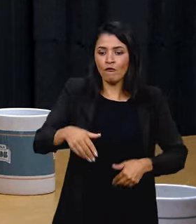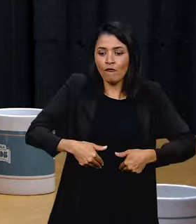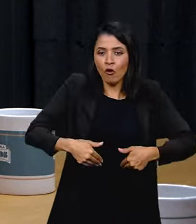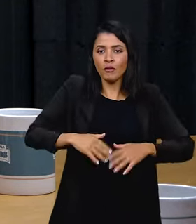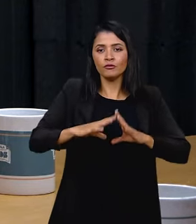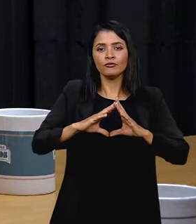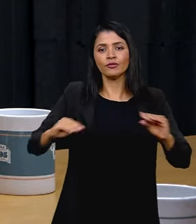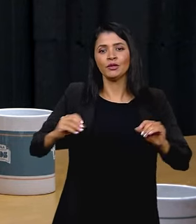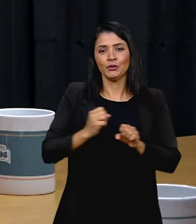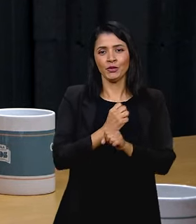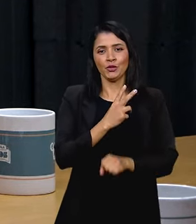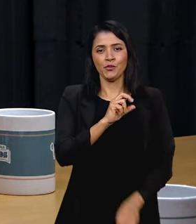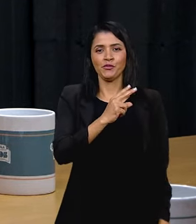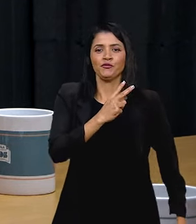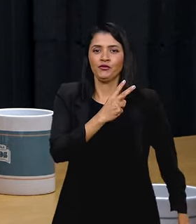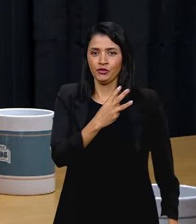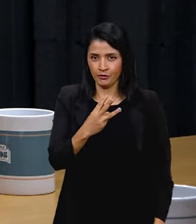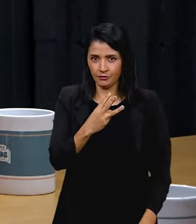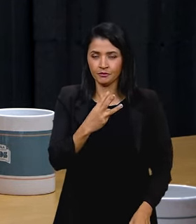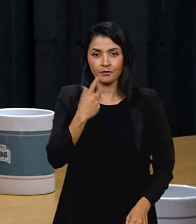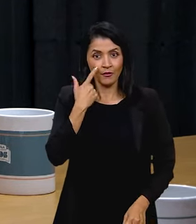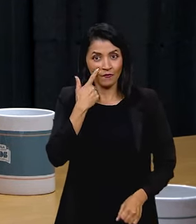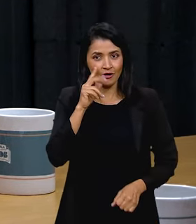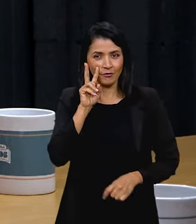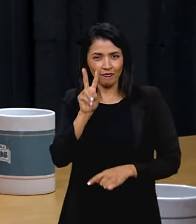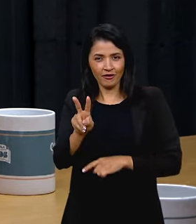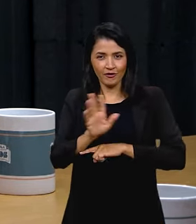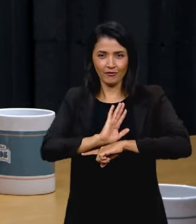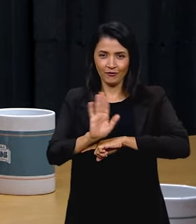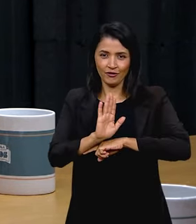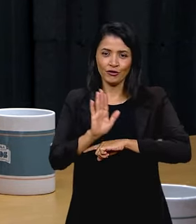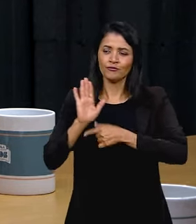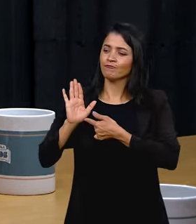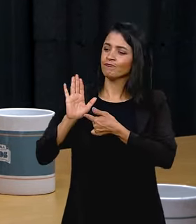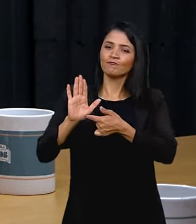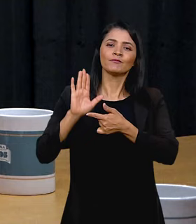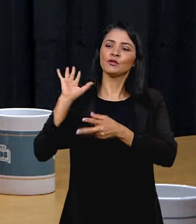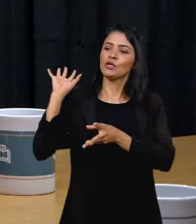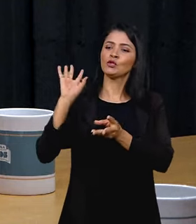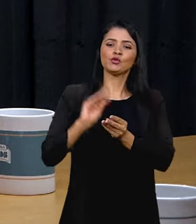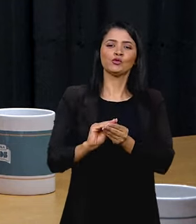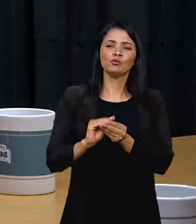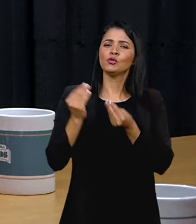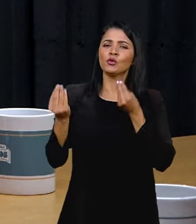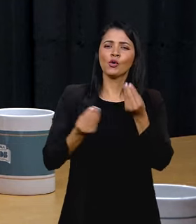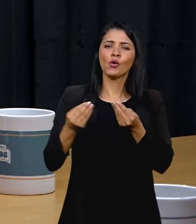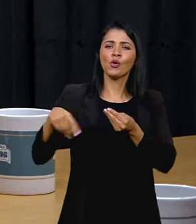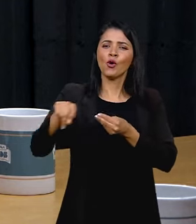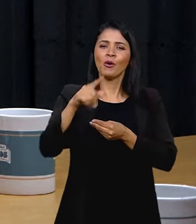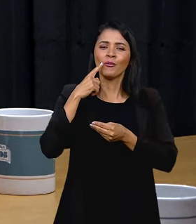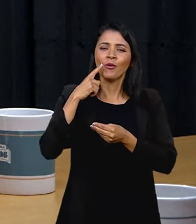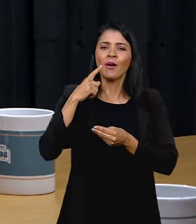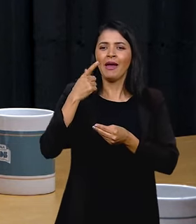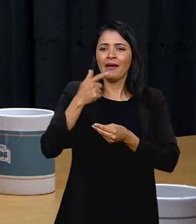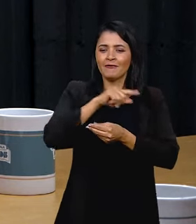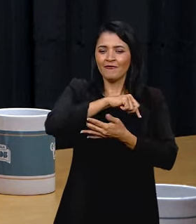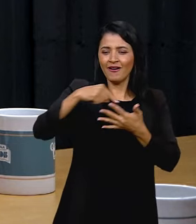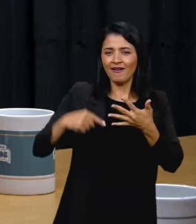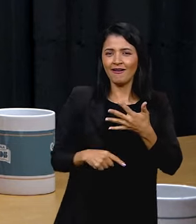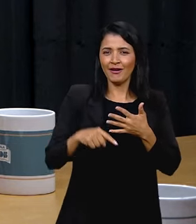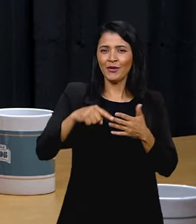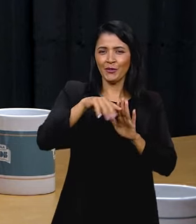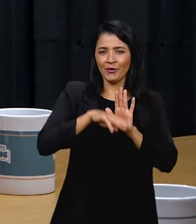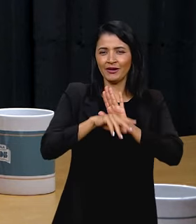deixaram de passar fome em 2023 vamos assistir a um vídeo que mostra um resumo de como essa sexta de